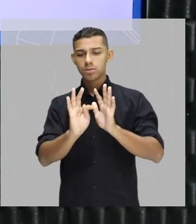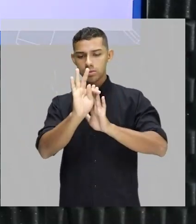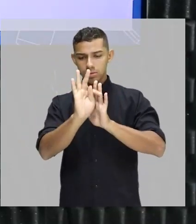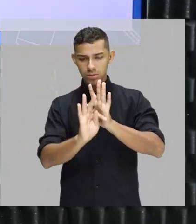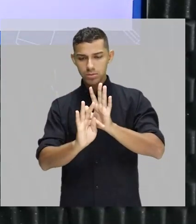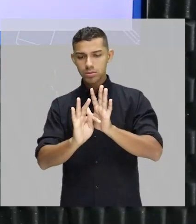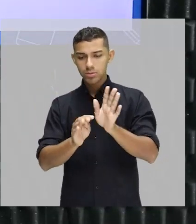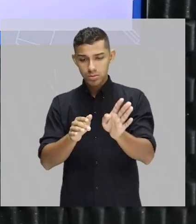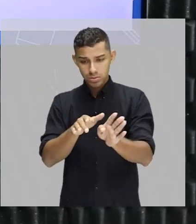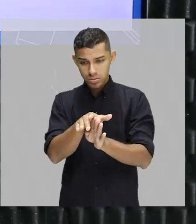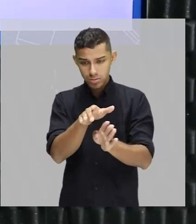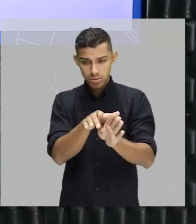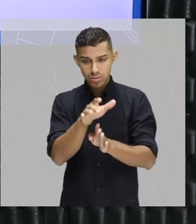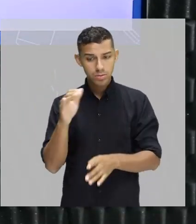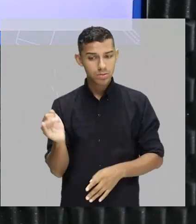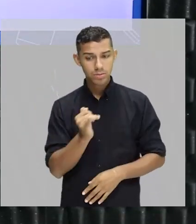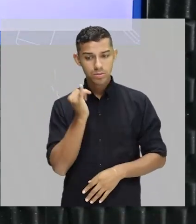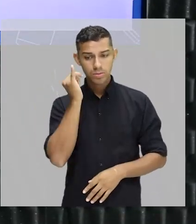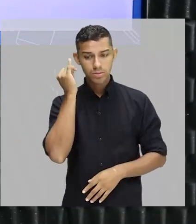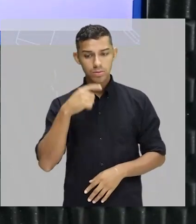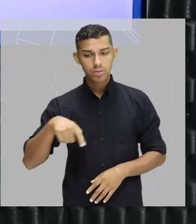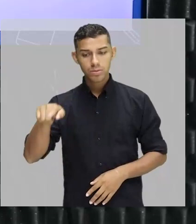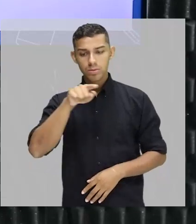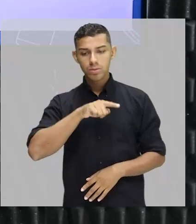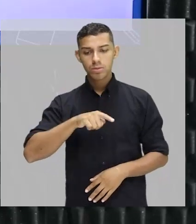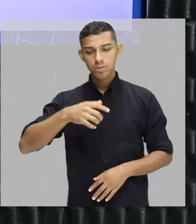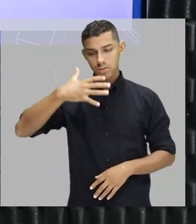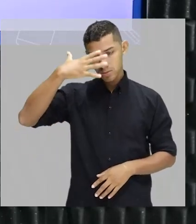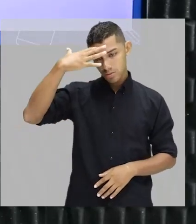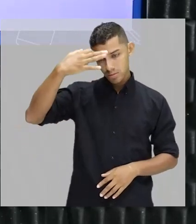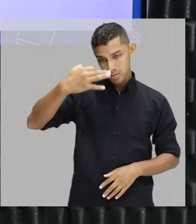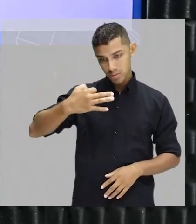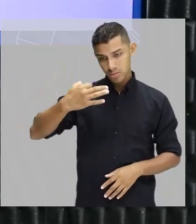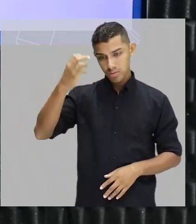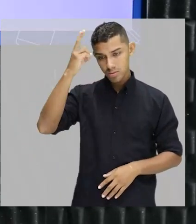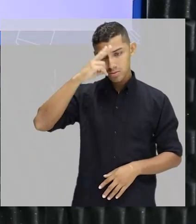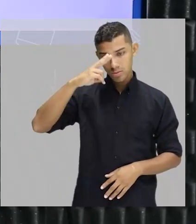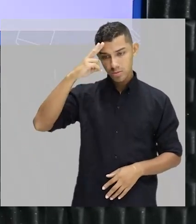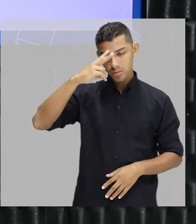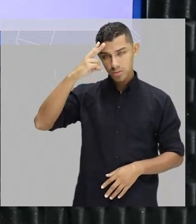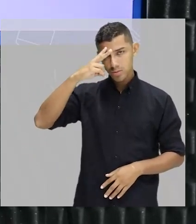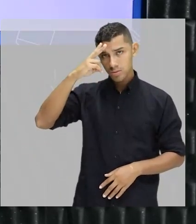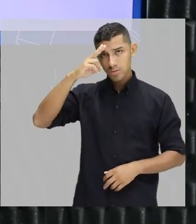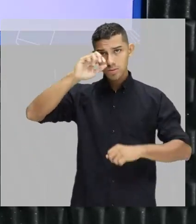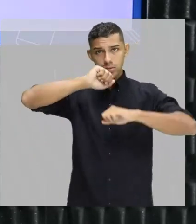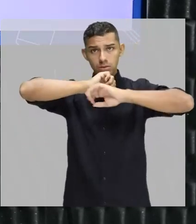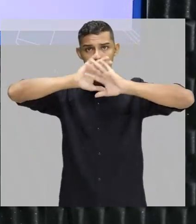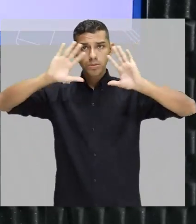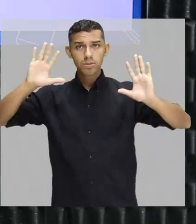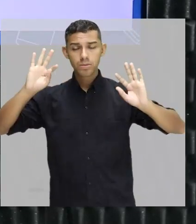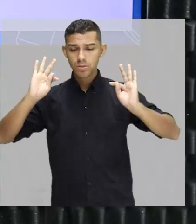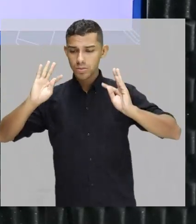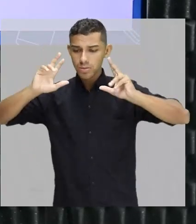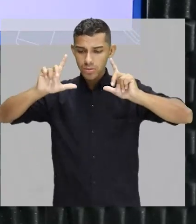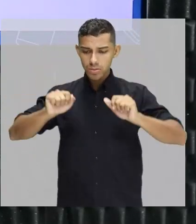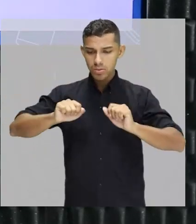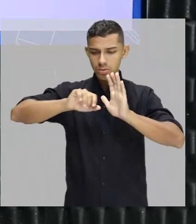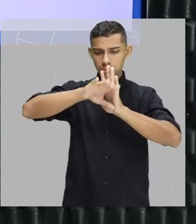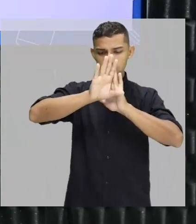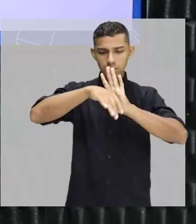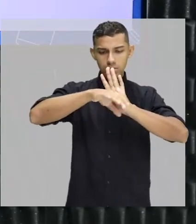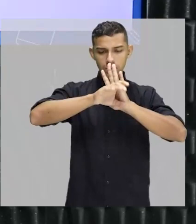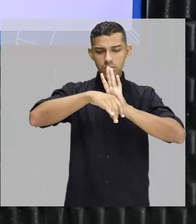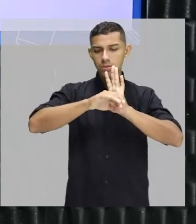E uma dica importante: não adianta vocês memorizarem, vocês compreenderem todos os conceitos do